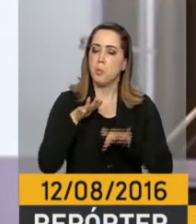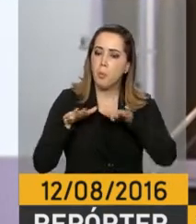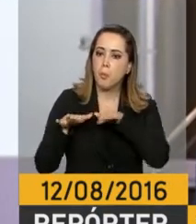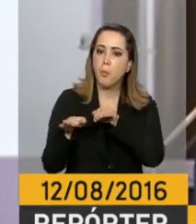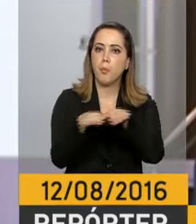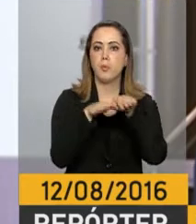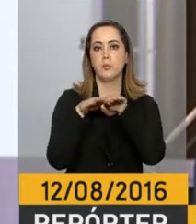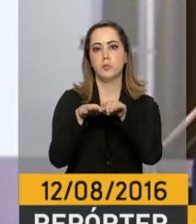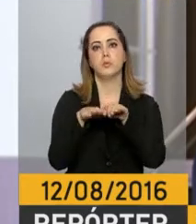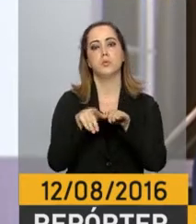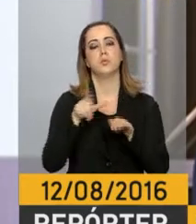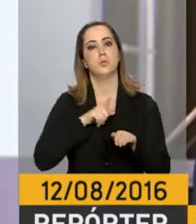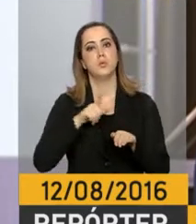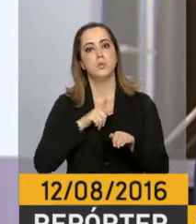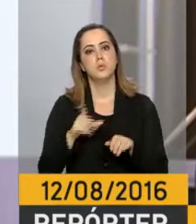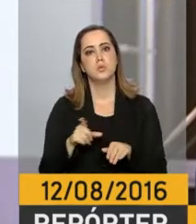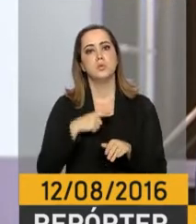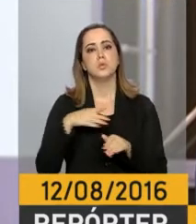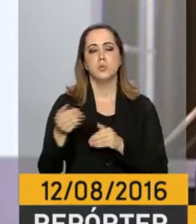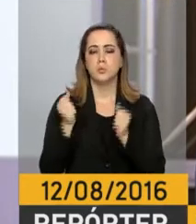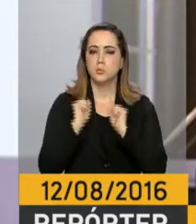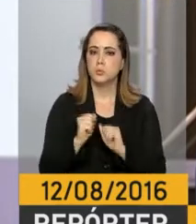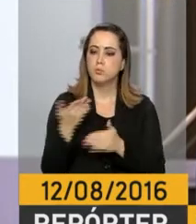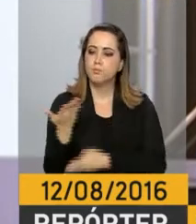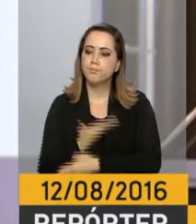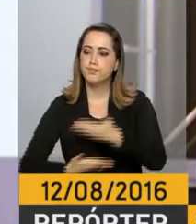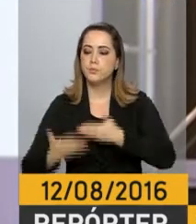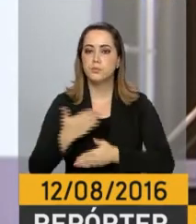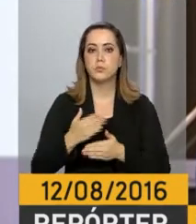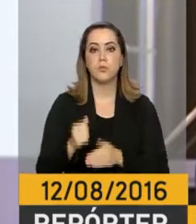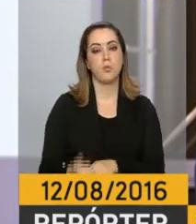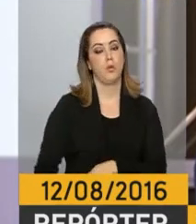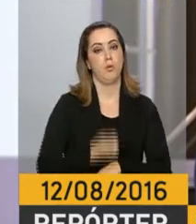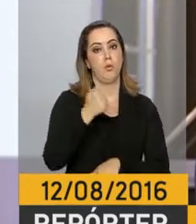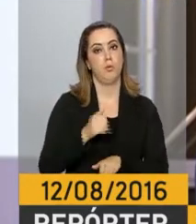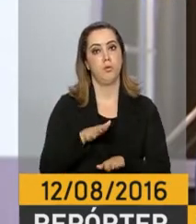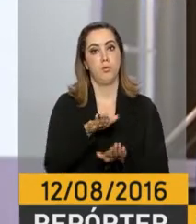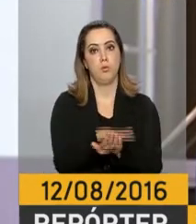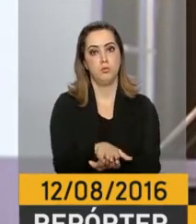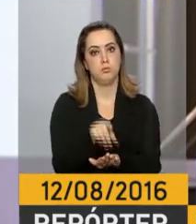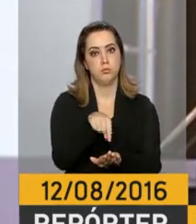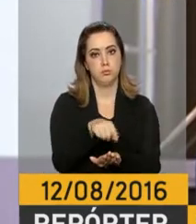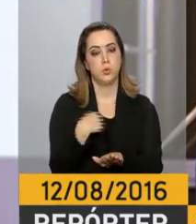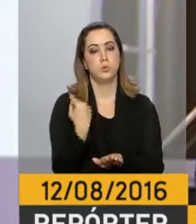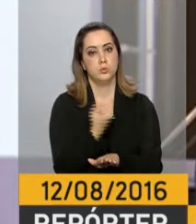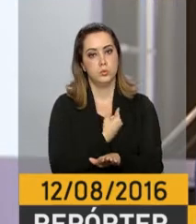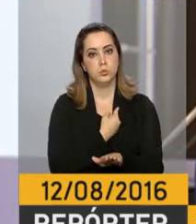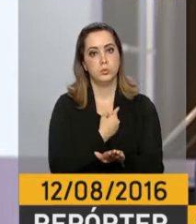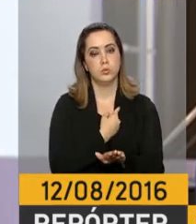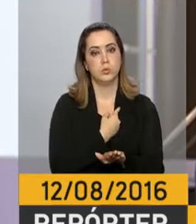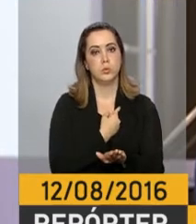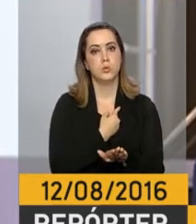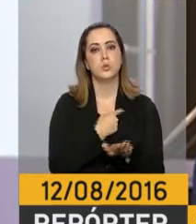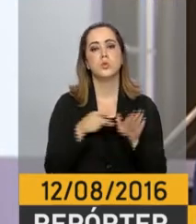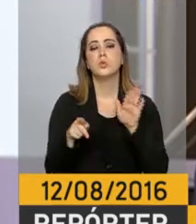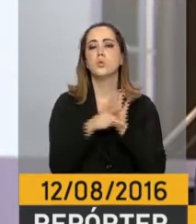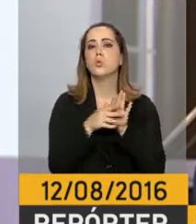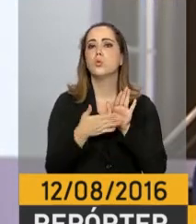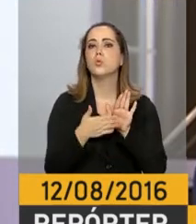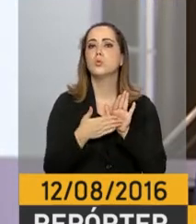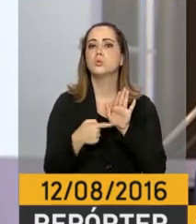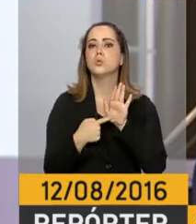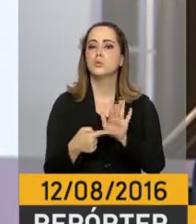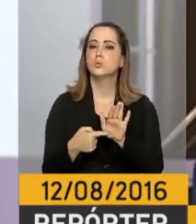está aprovisionado, competitivo e mais inclusivo. Nosso papel é preservar